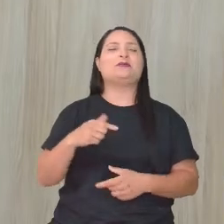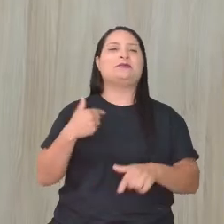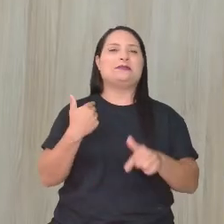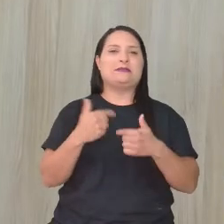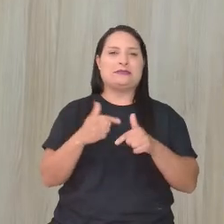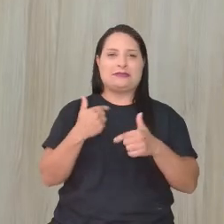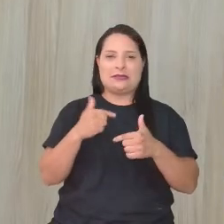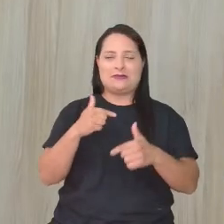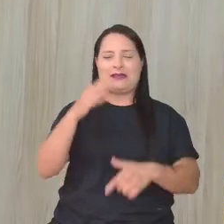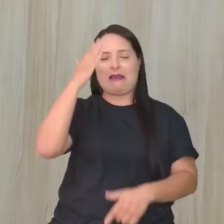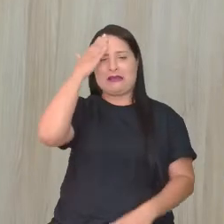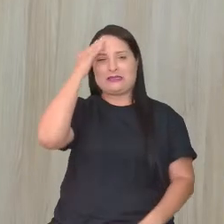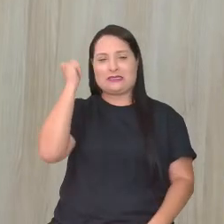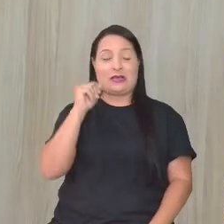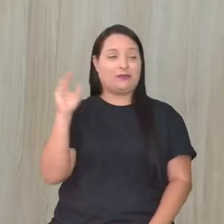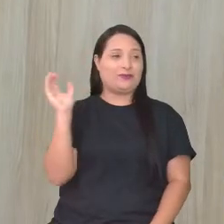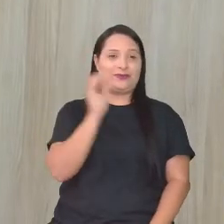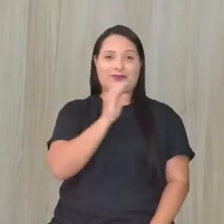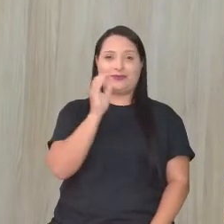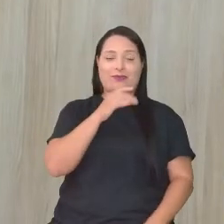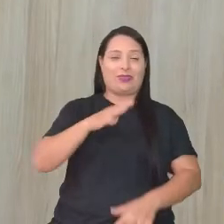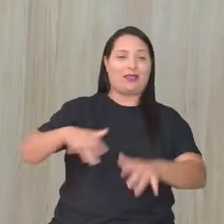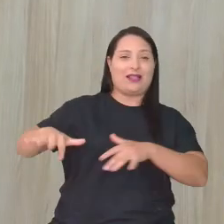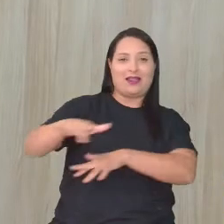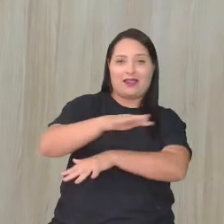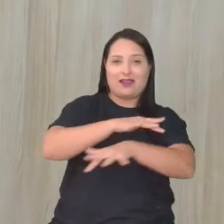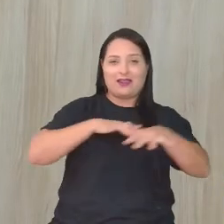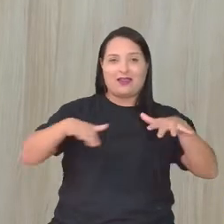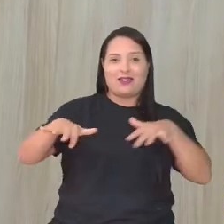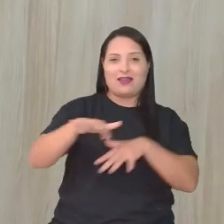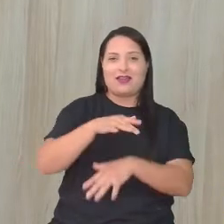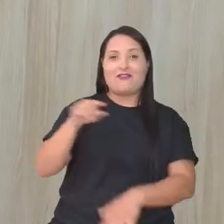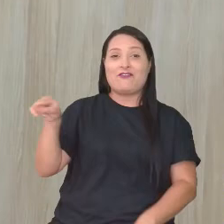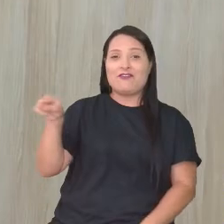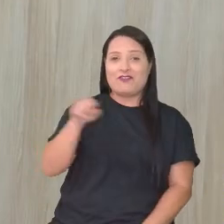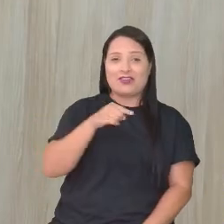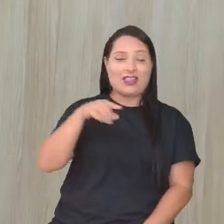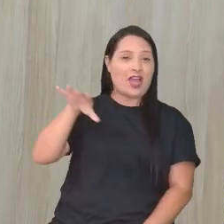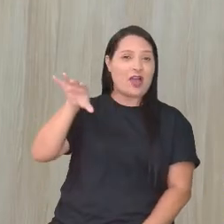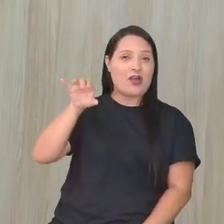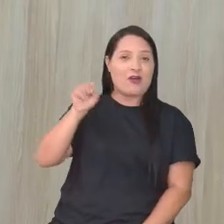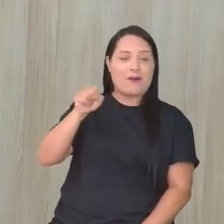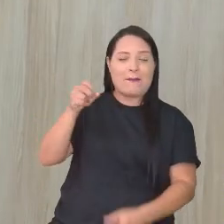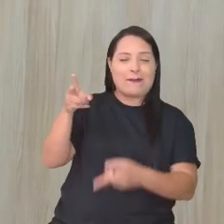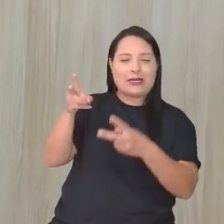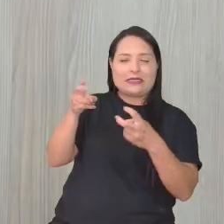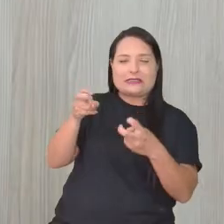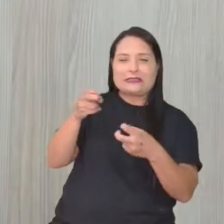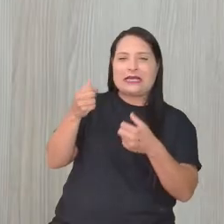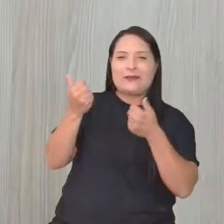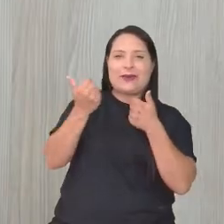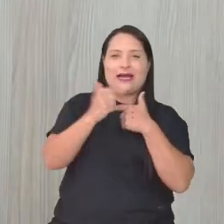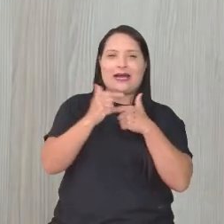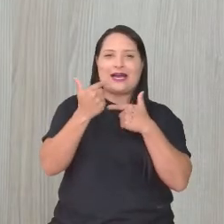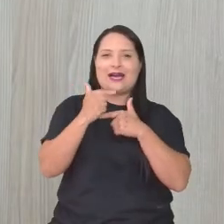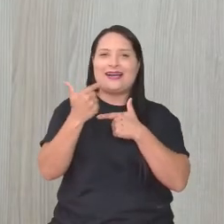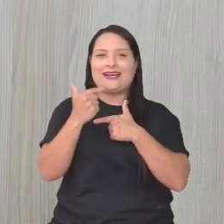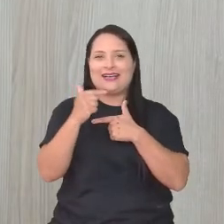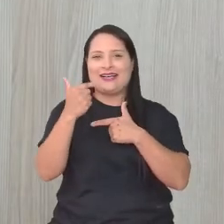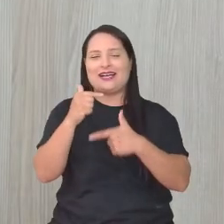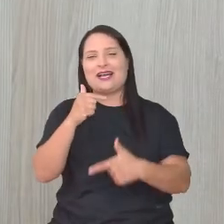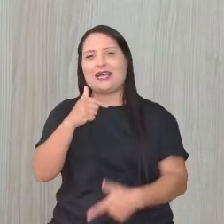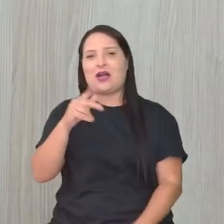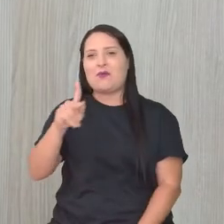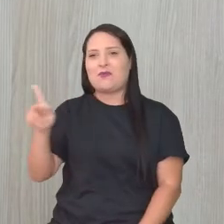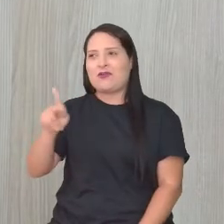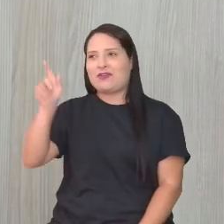câmeras é que sabe, né? E junto comigo, vocês já estão escutando aí o sorriso gostoso desse professor aí que está junto comigo na